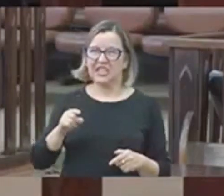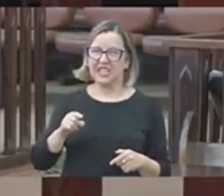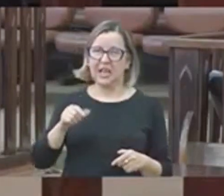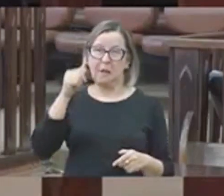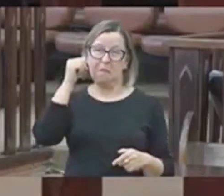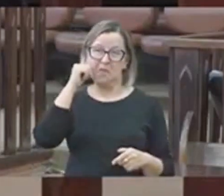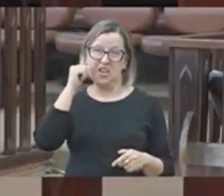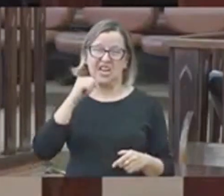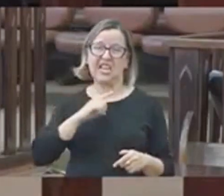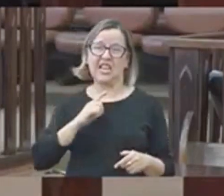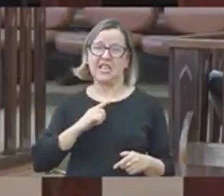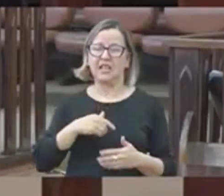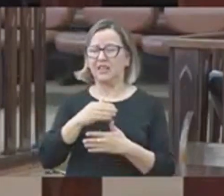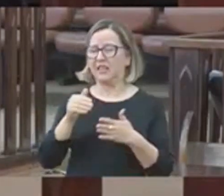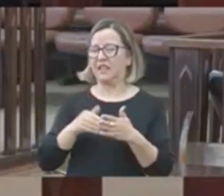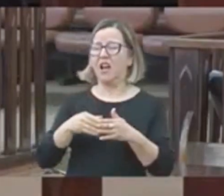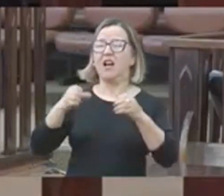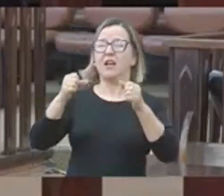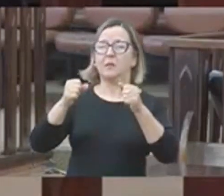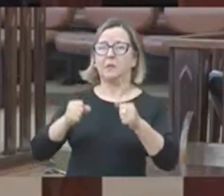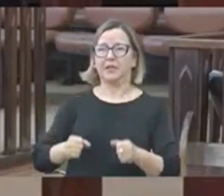o poder para fazer isto.